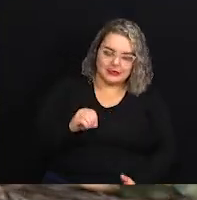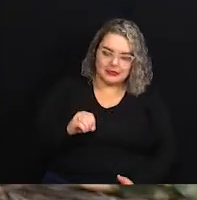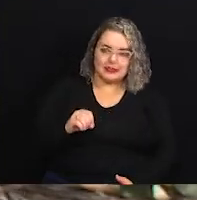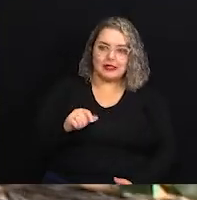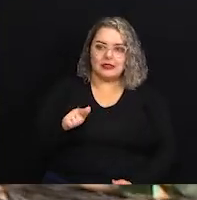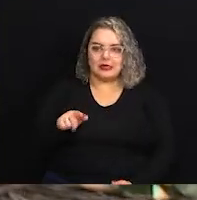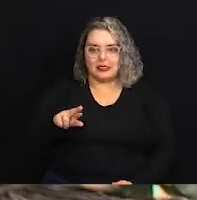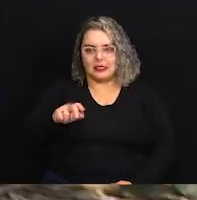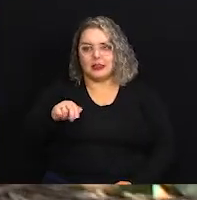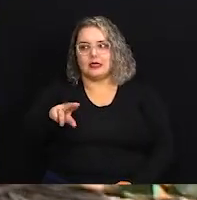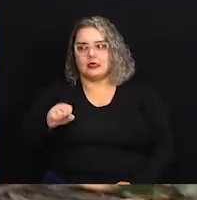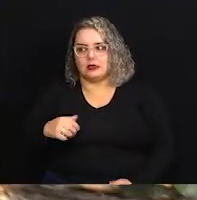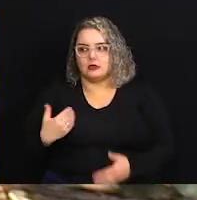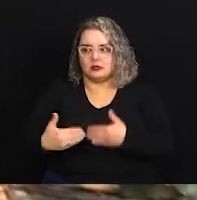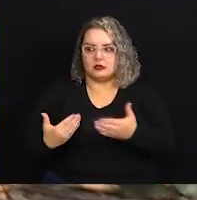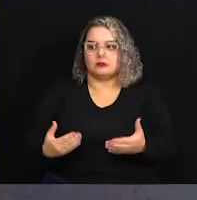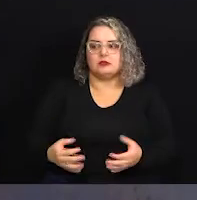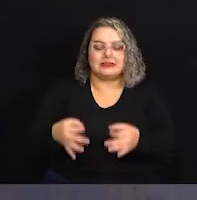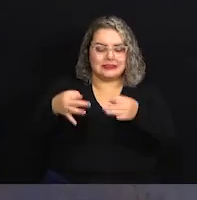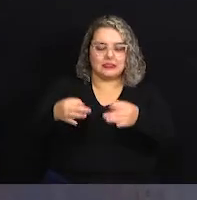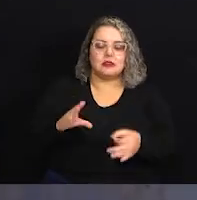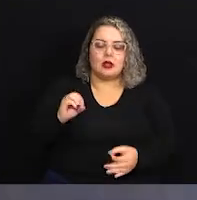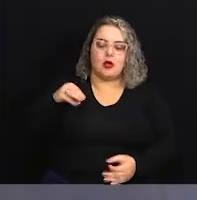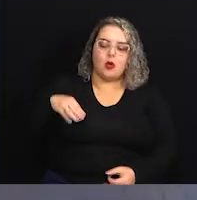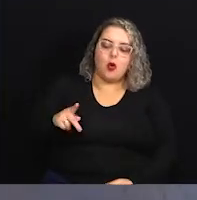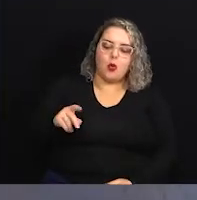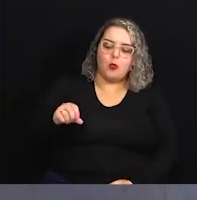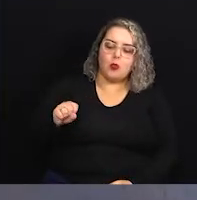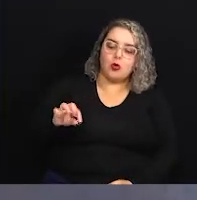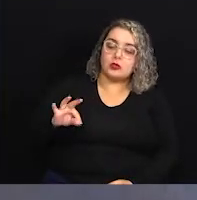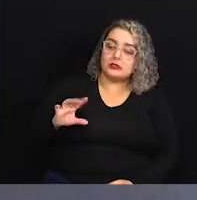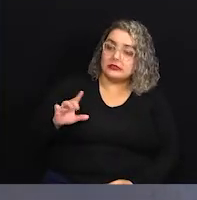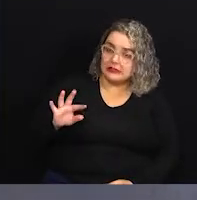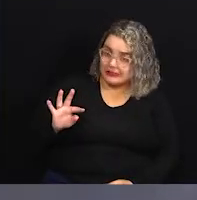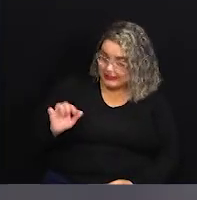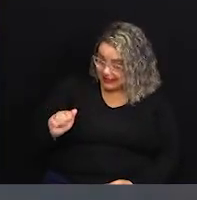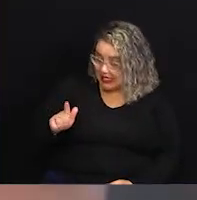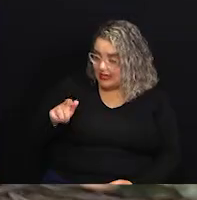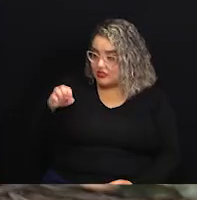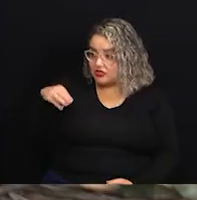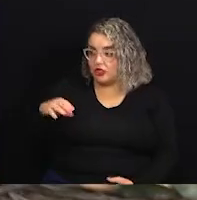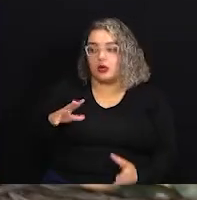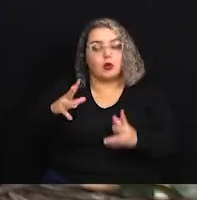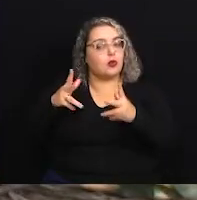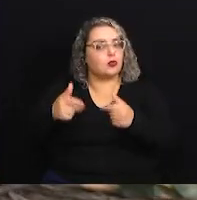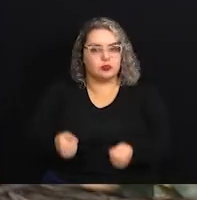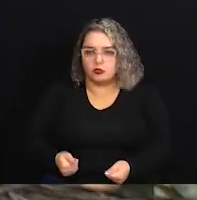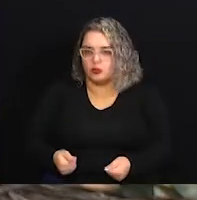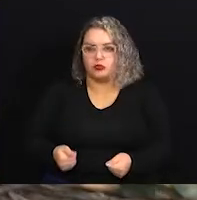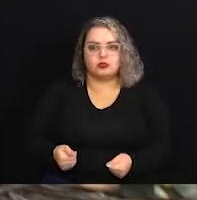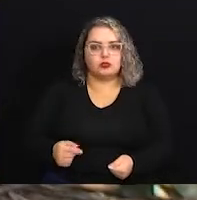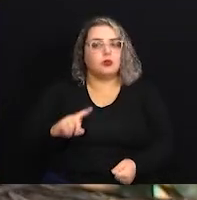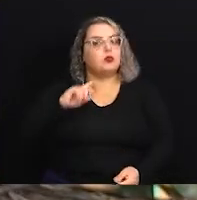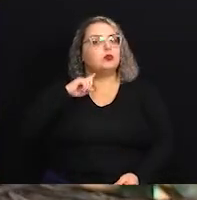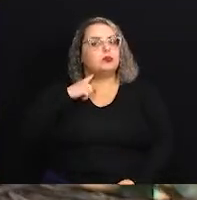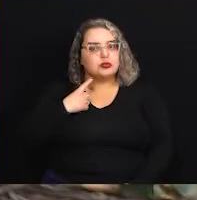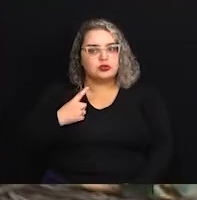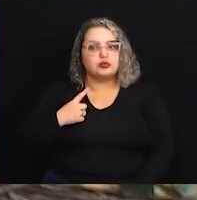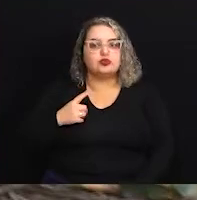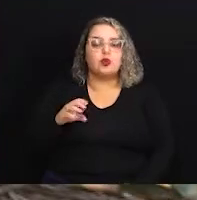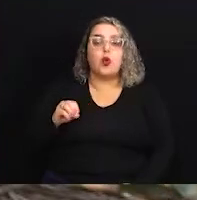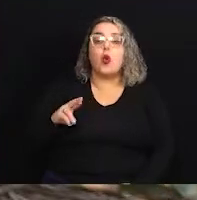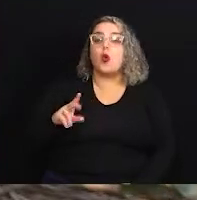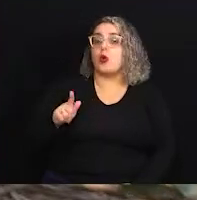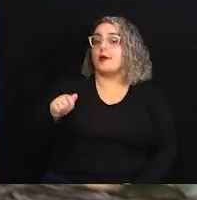graus, que é o ideal dentro do processo da compostagem. A nossa matéria-prima é todo o descarte de resíduo